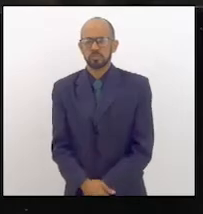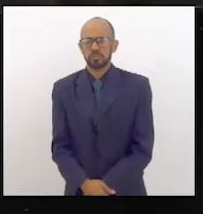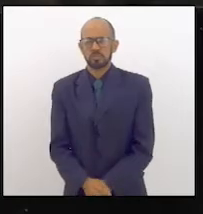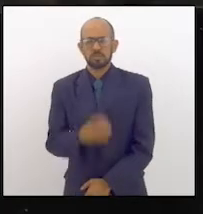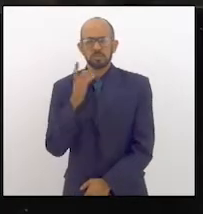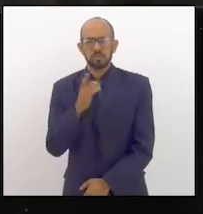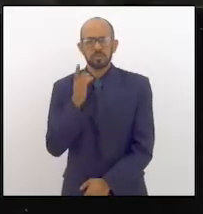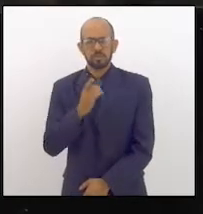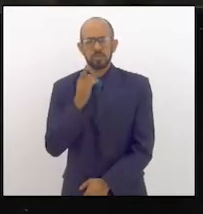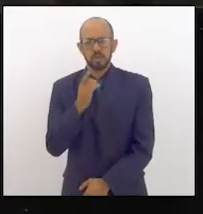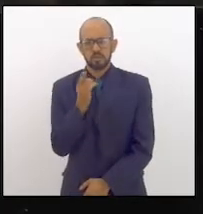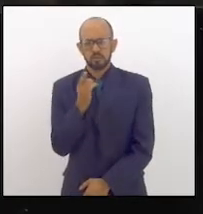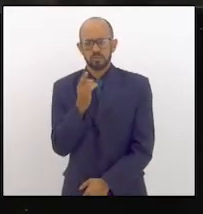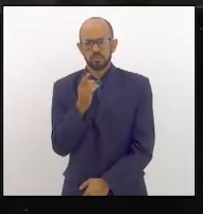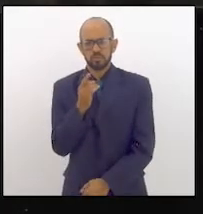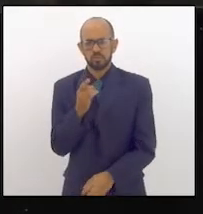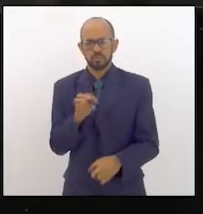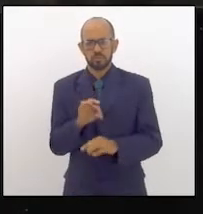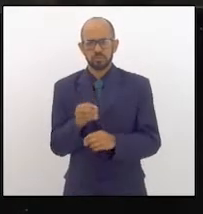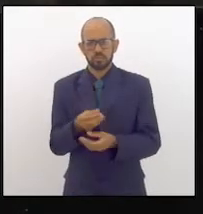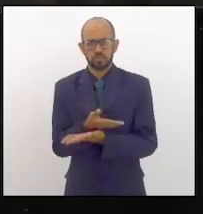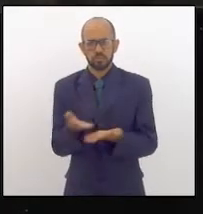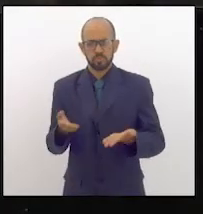deputados e deputadas